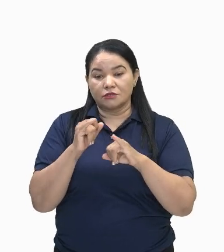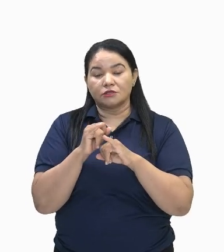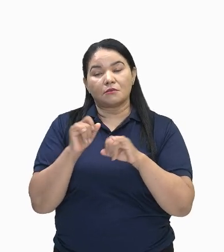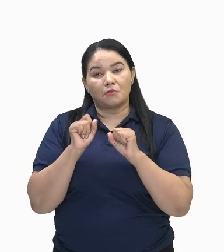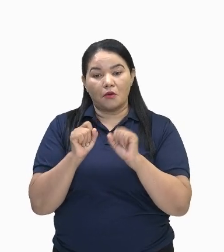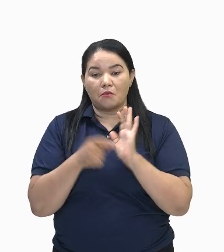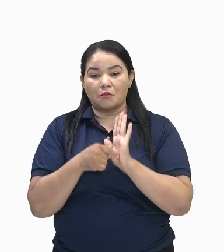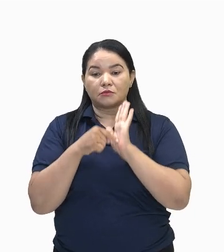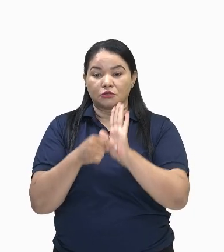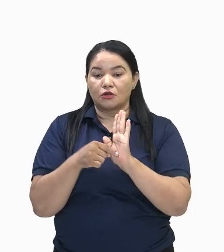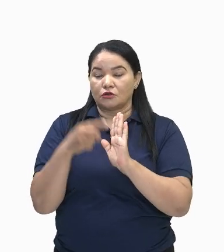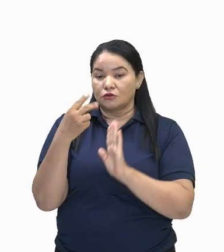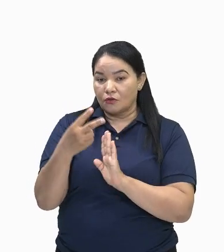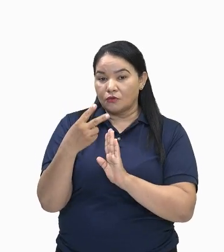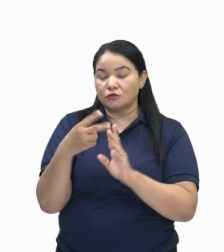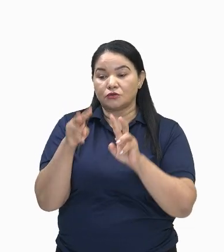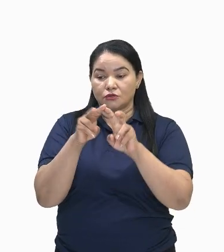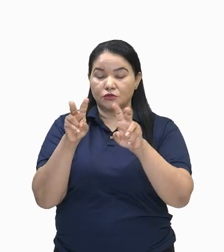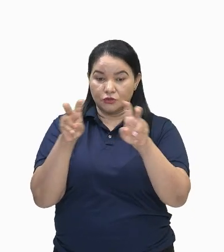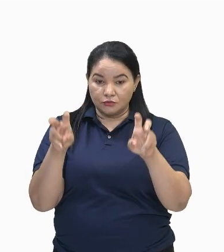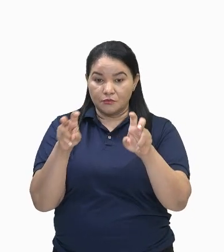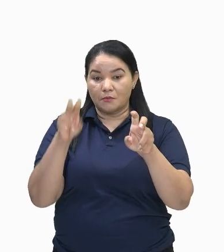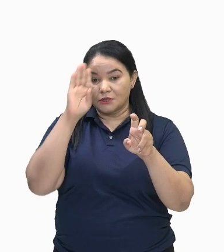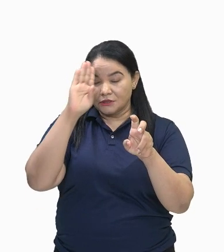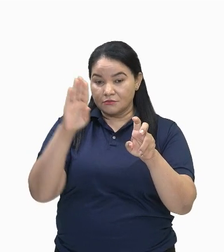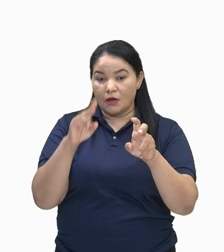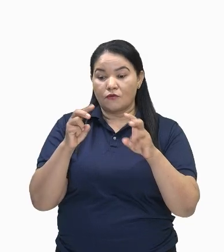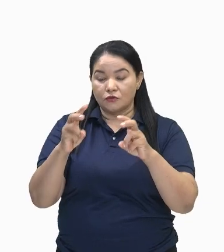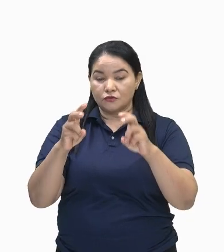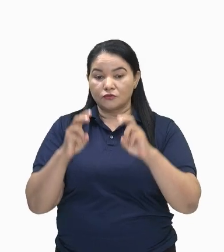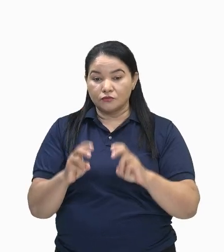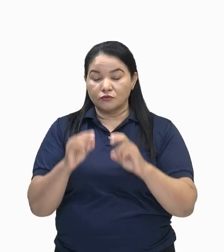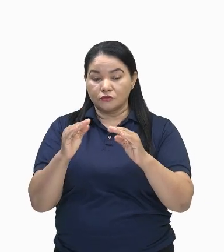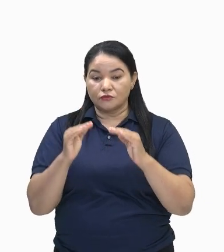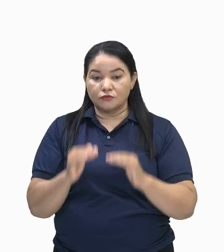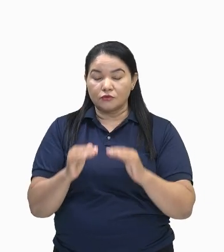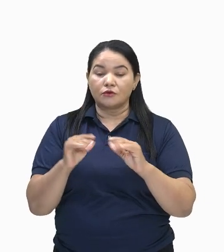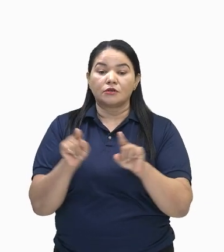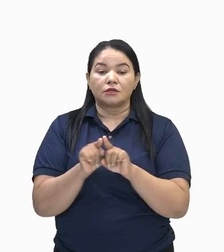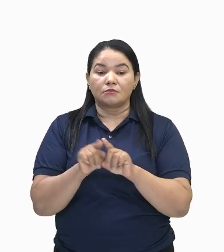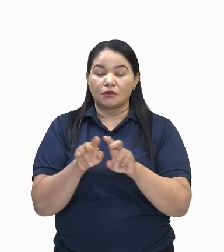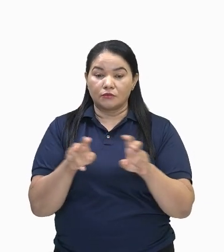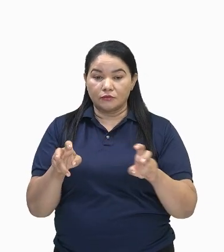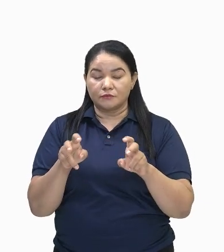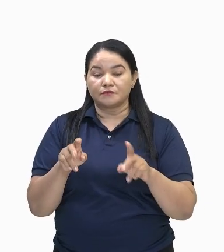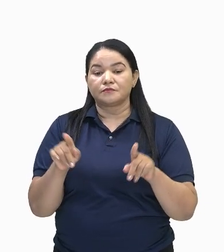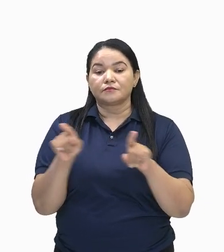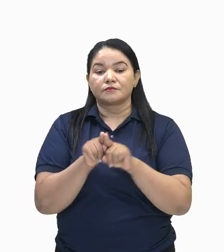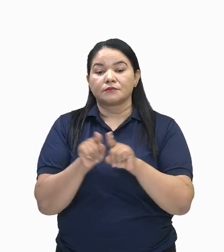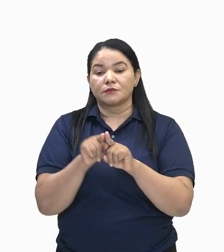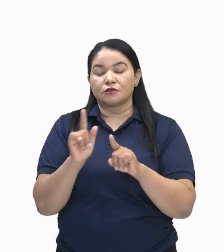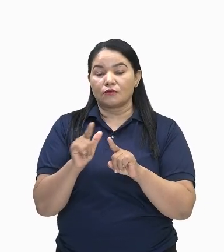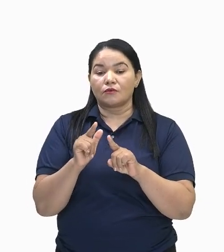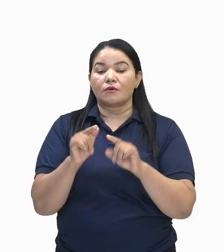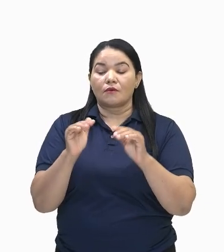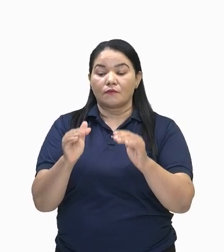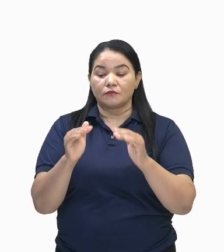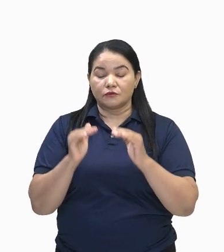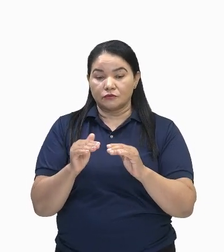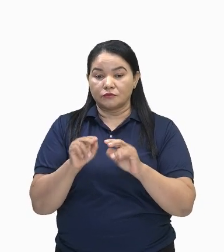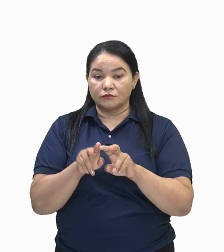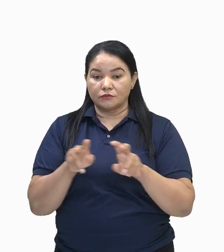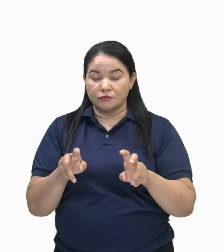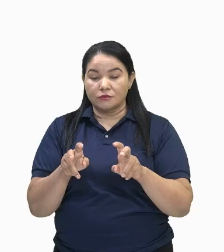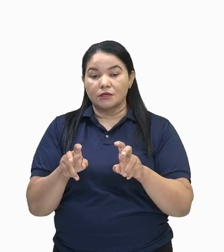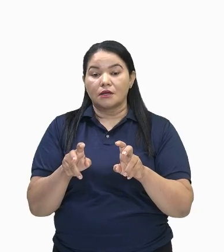esses 2 títulos, um principal e o mais abrangente, chamado de manchete. Outro secundário, uma espécie de